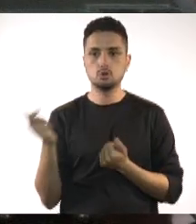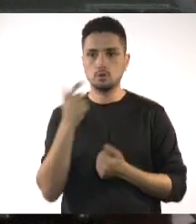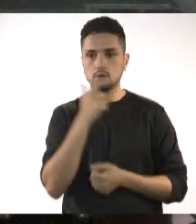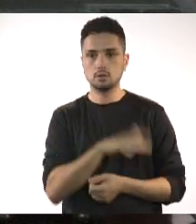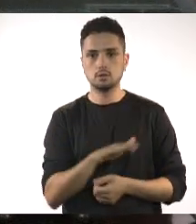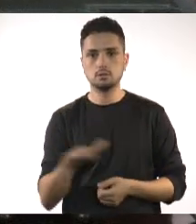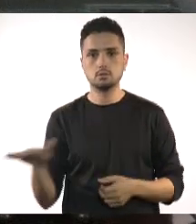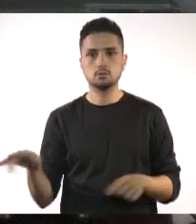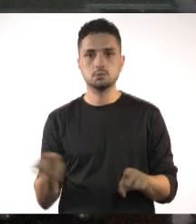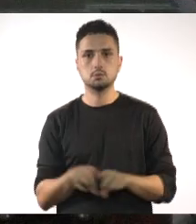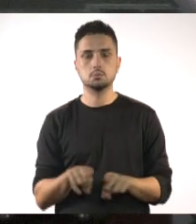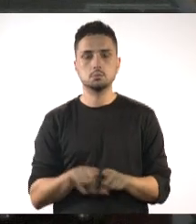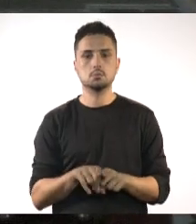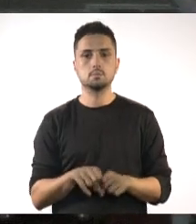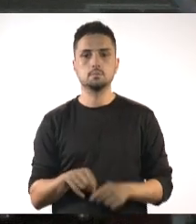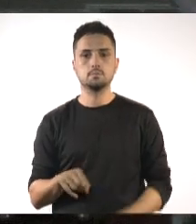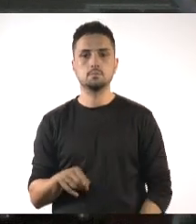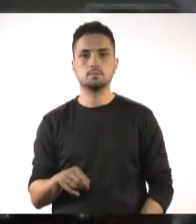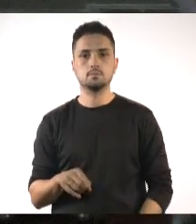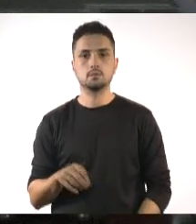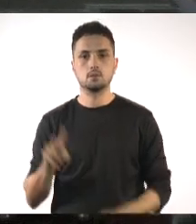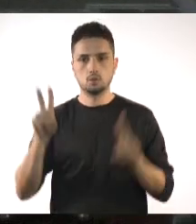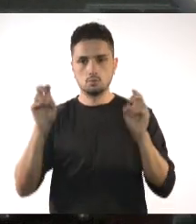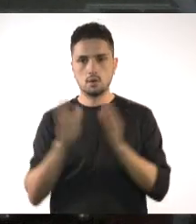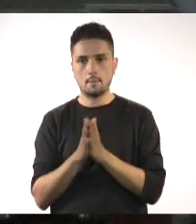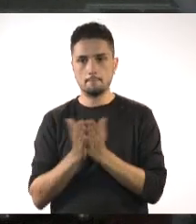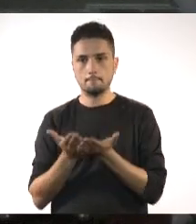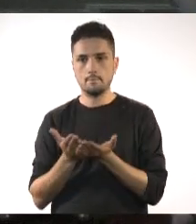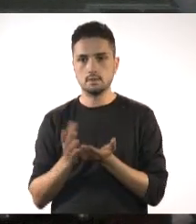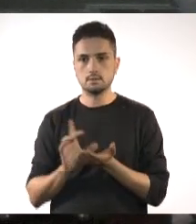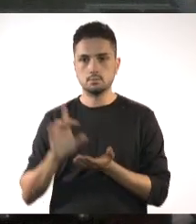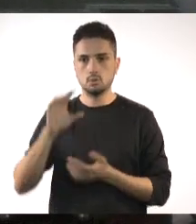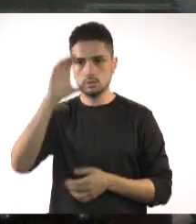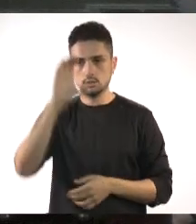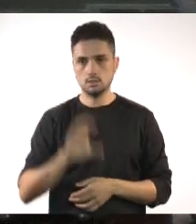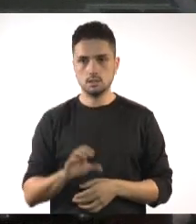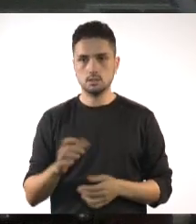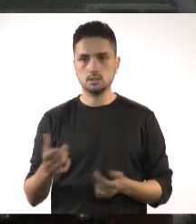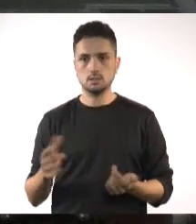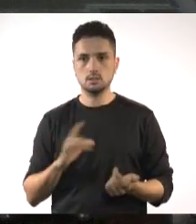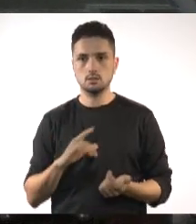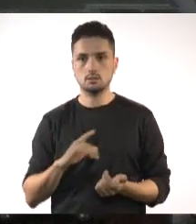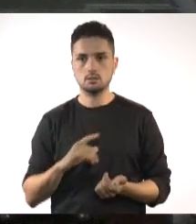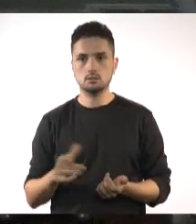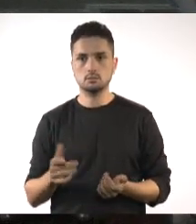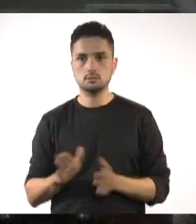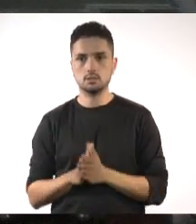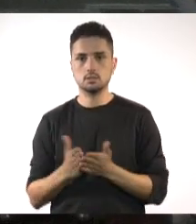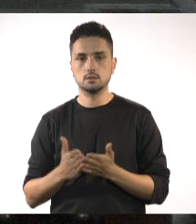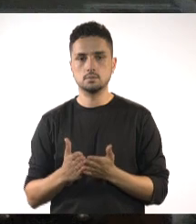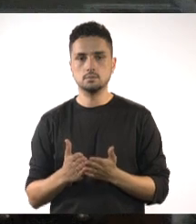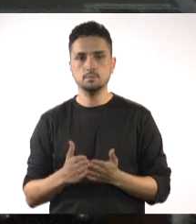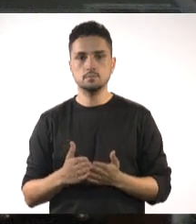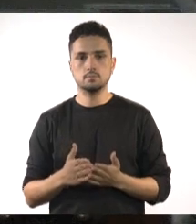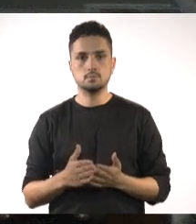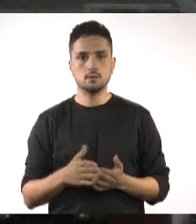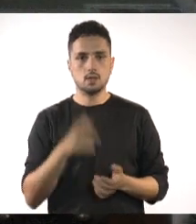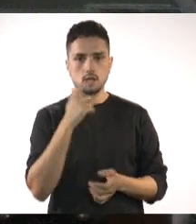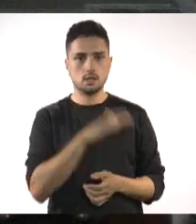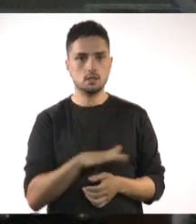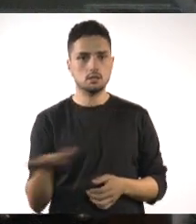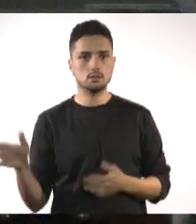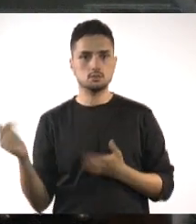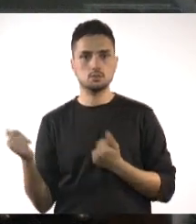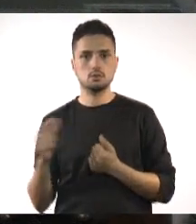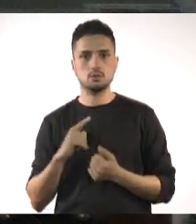e jovens que estão no passaporte da cidadania, crianças e jovens, por exemplo, que estão tendo a chance de poder sonhar, que